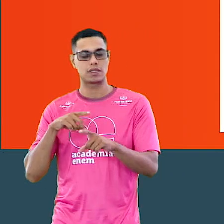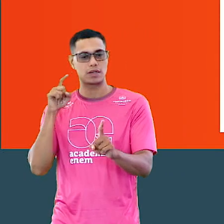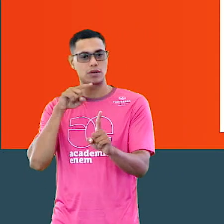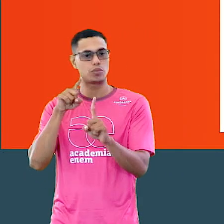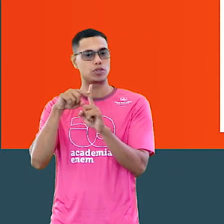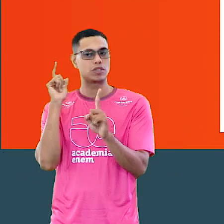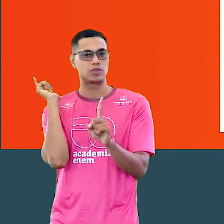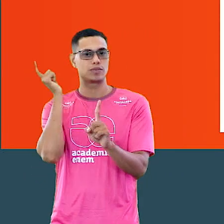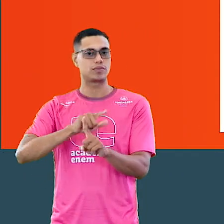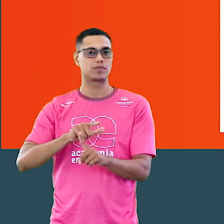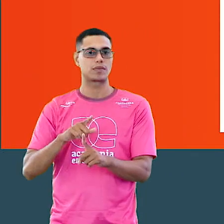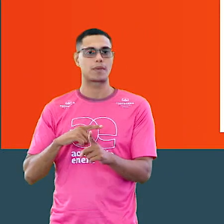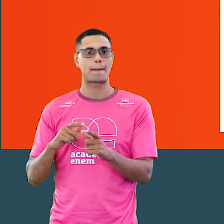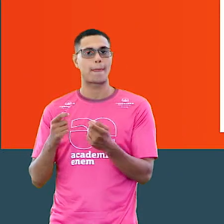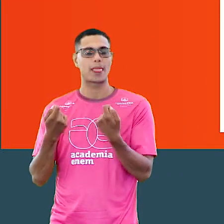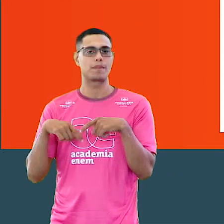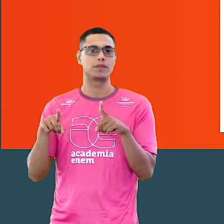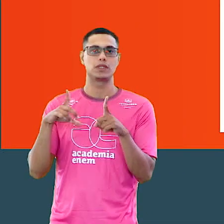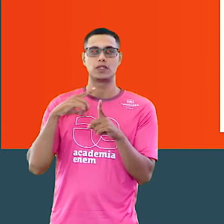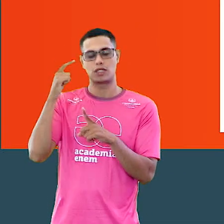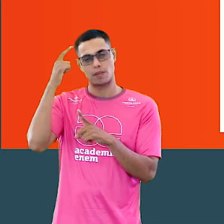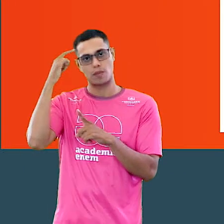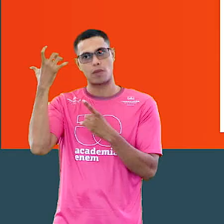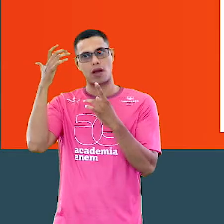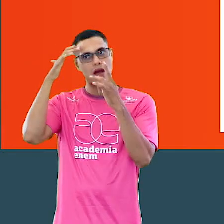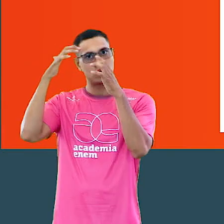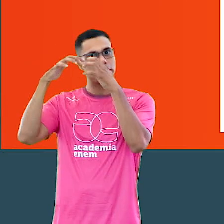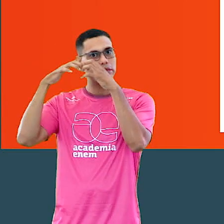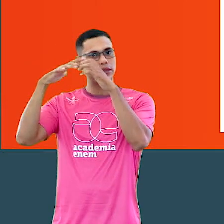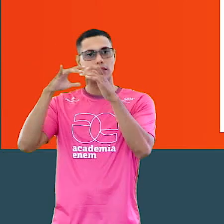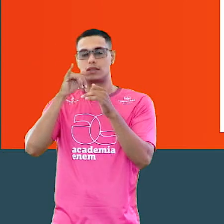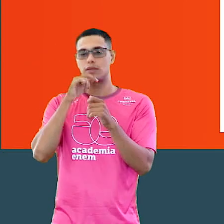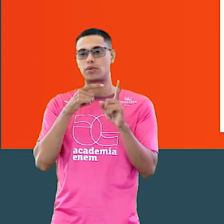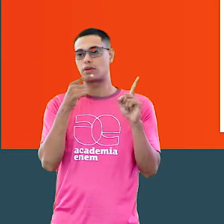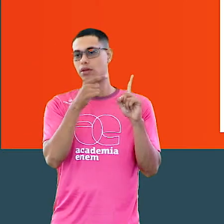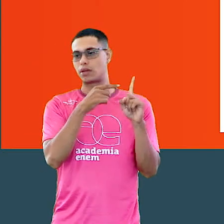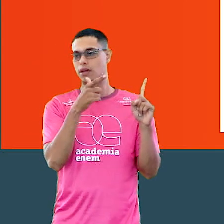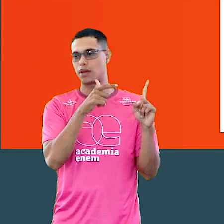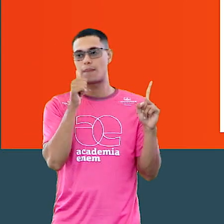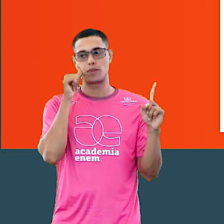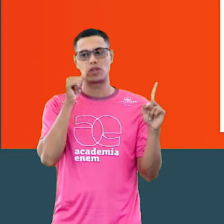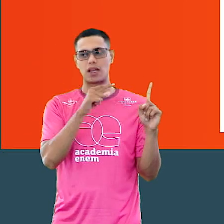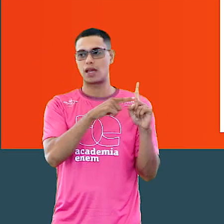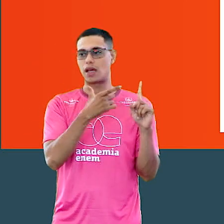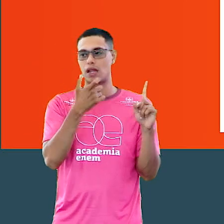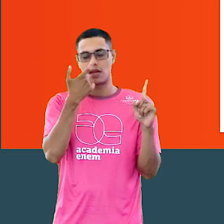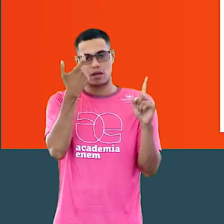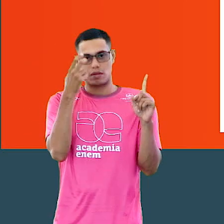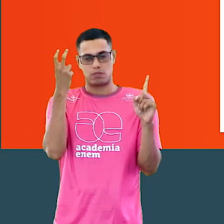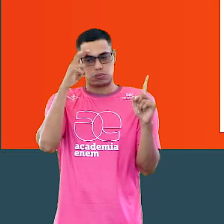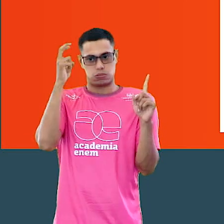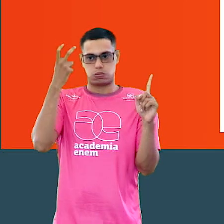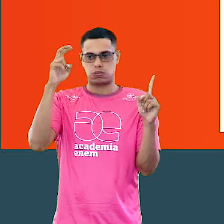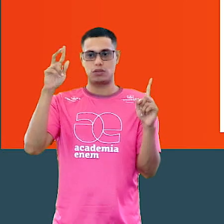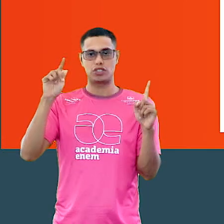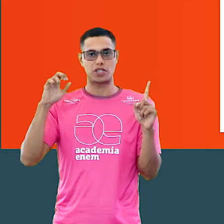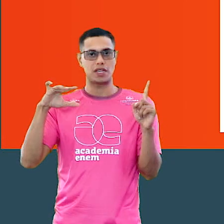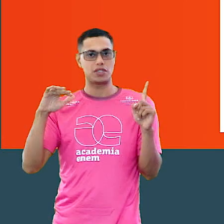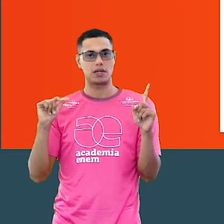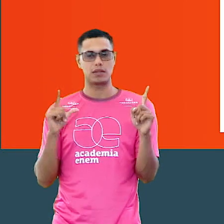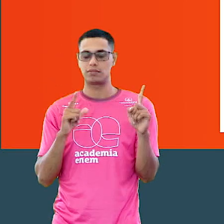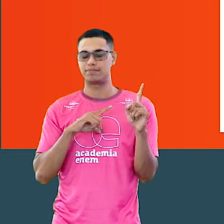ok? Não precisa ser gênio. Por exemplo, a Conceição Evaristo, ela era gênio? De jeito